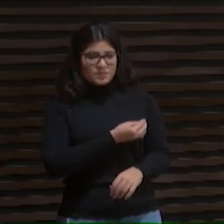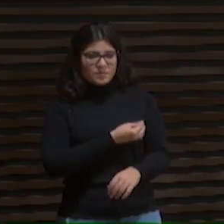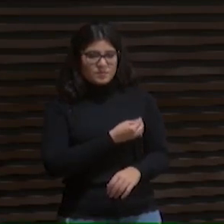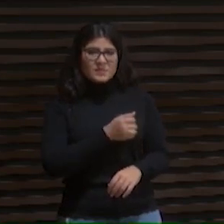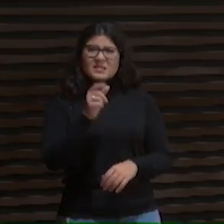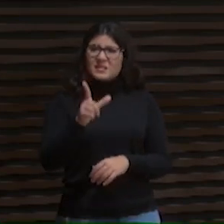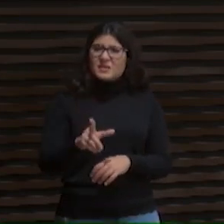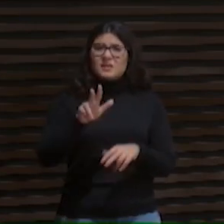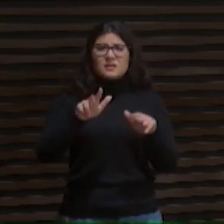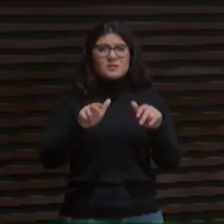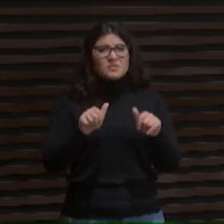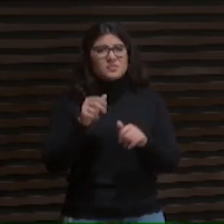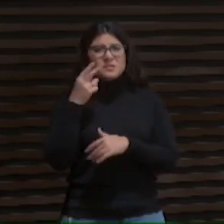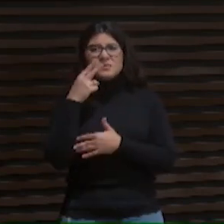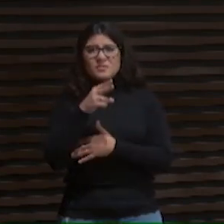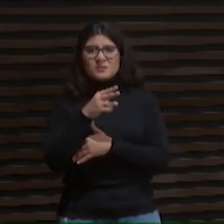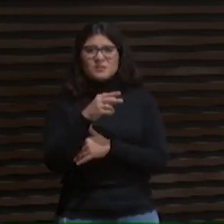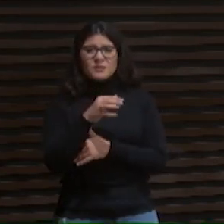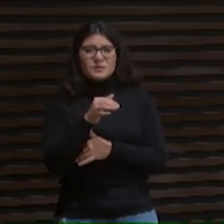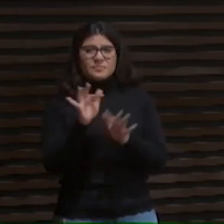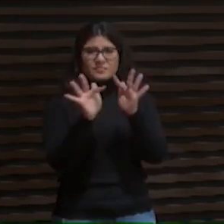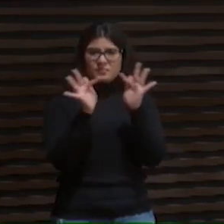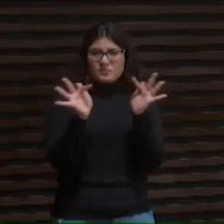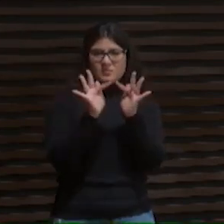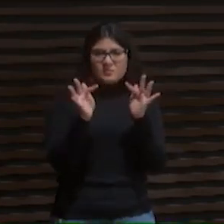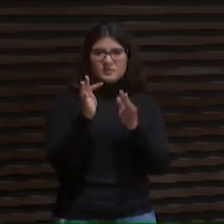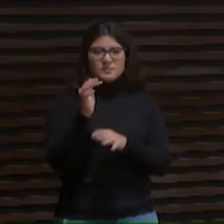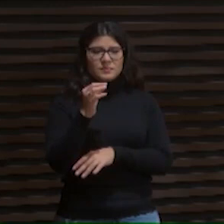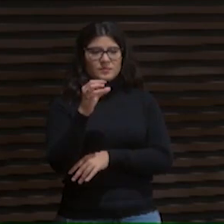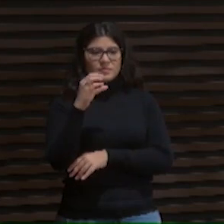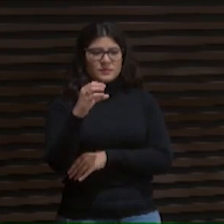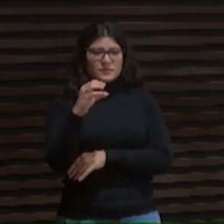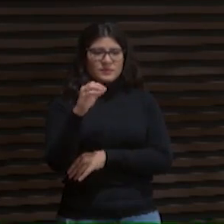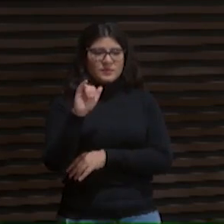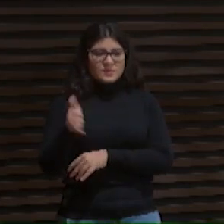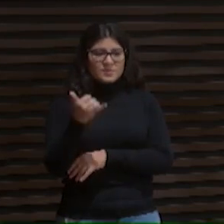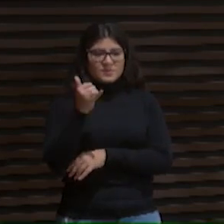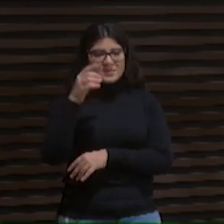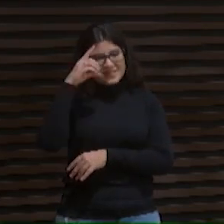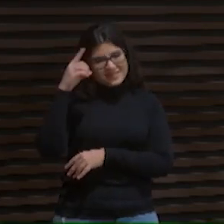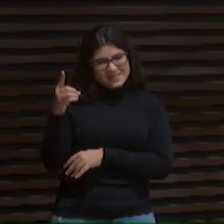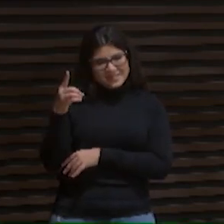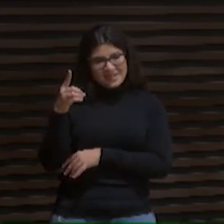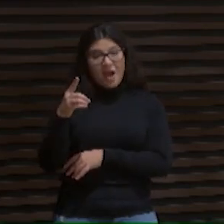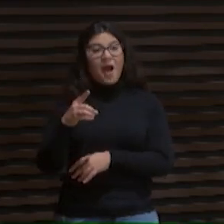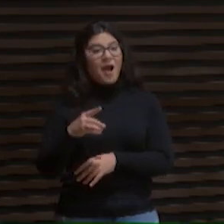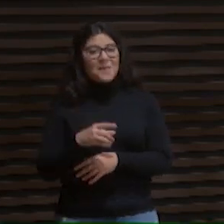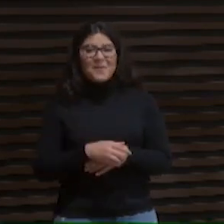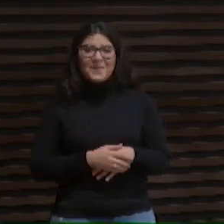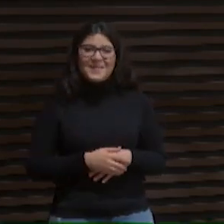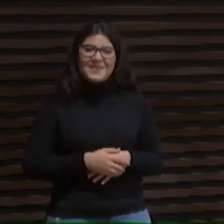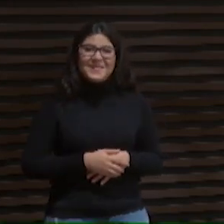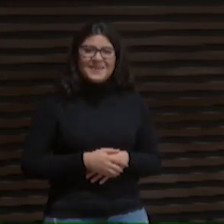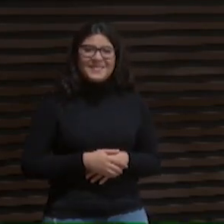Quem nunca ouviu a expressão carpe diem? Aproveite o dia. Essa